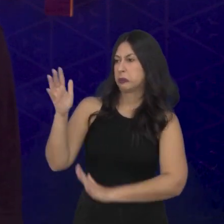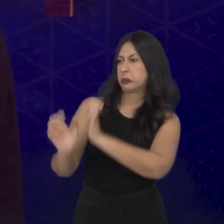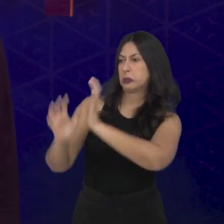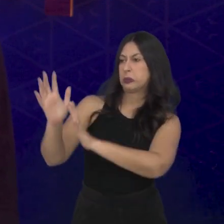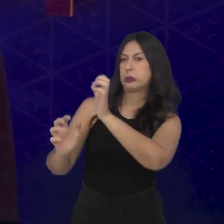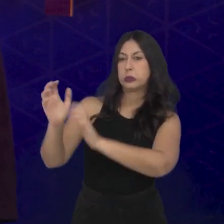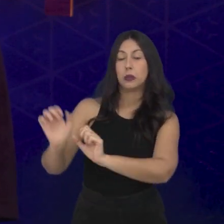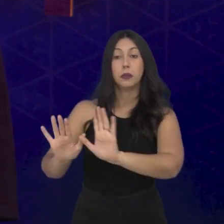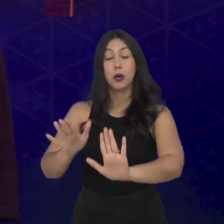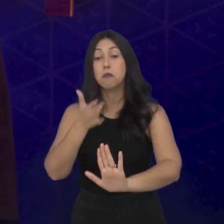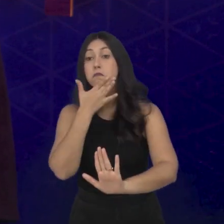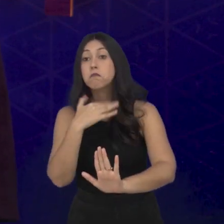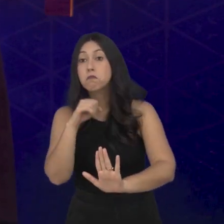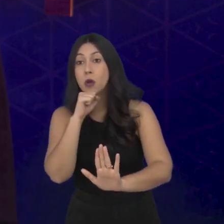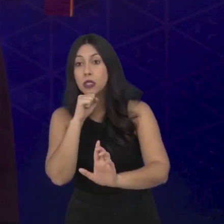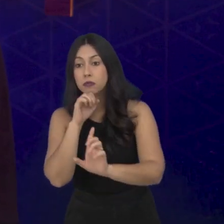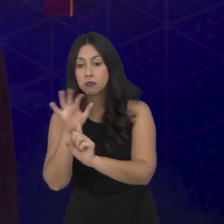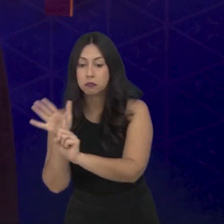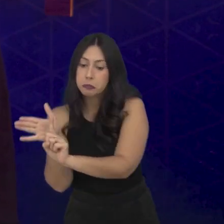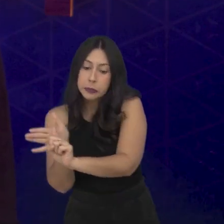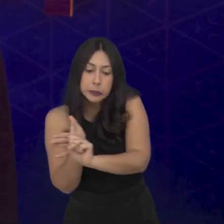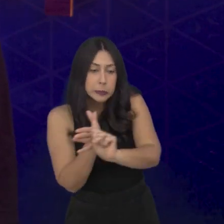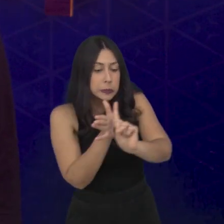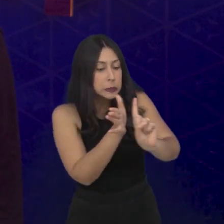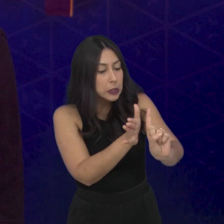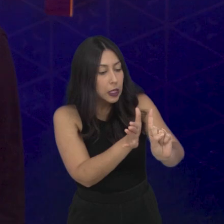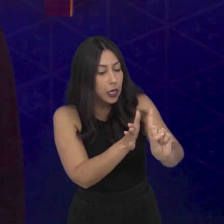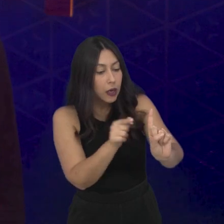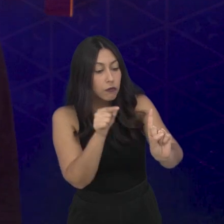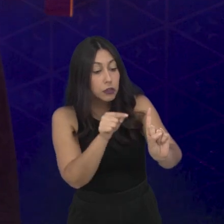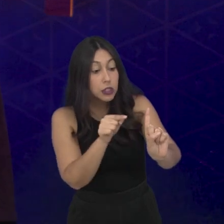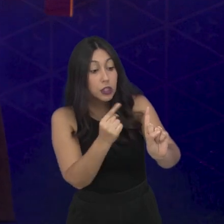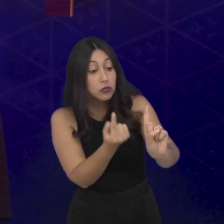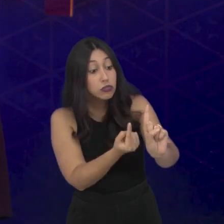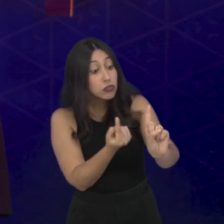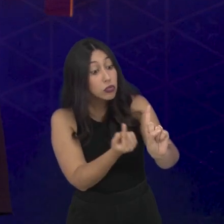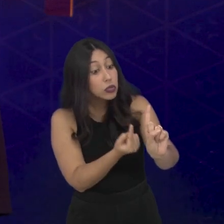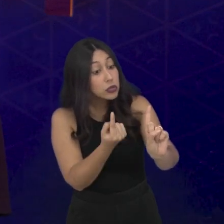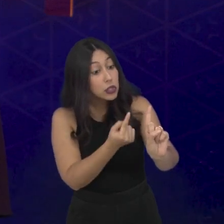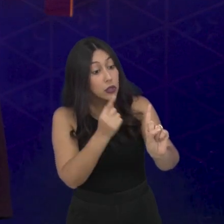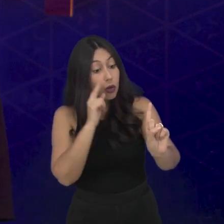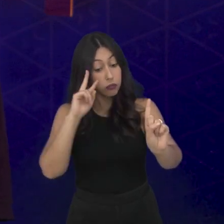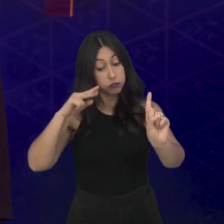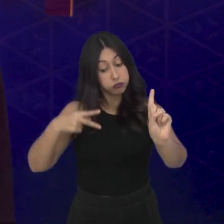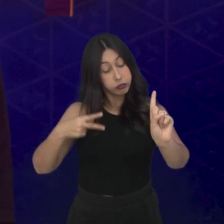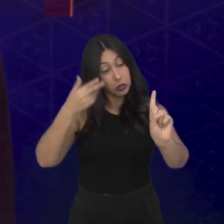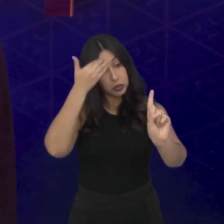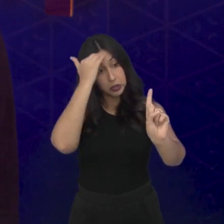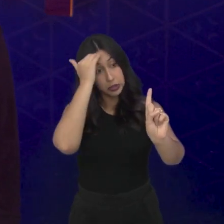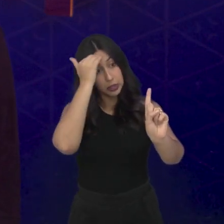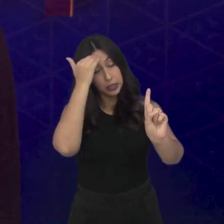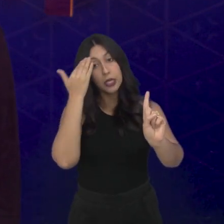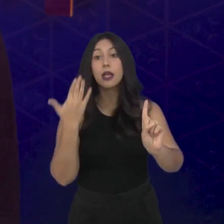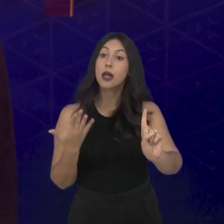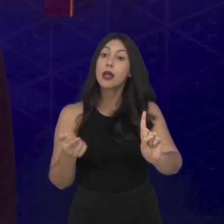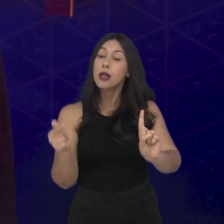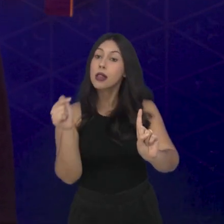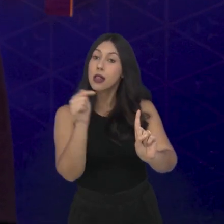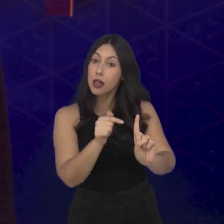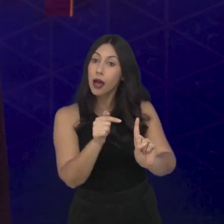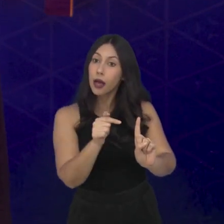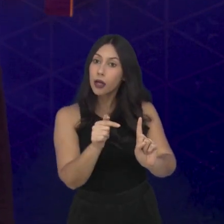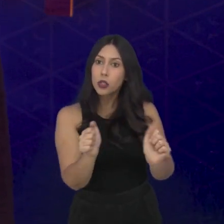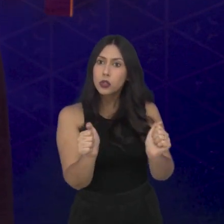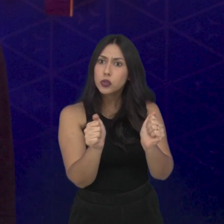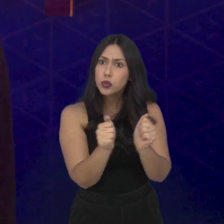ele para uma ilha para ele se reencontrar com o próprio eu. E aí ele, convivendo com as pessoas da ilha, ele vai